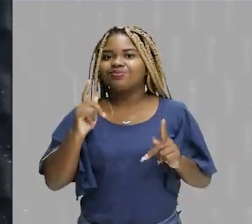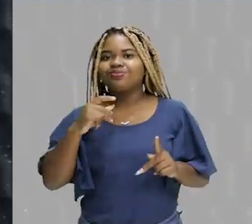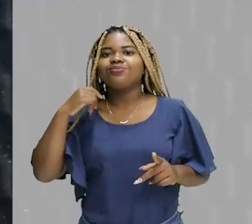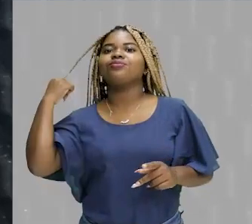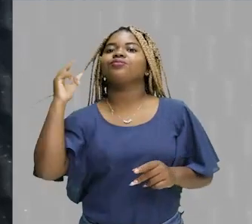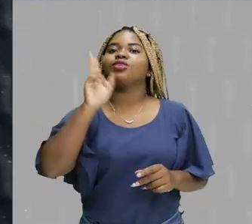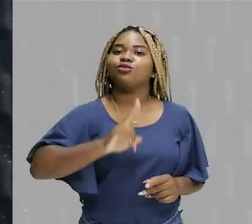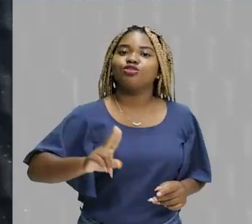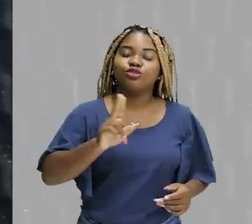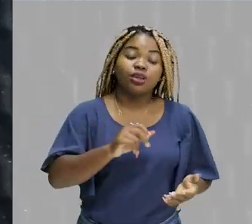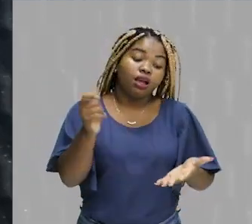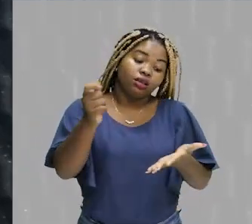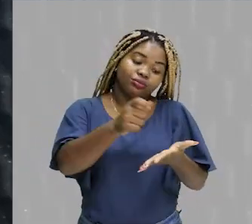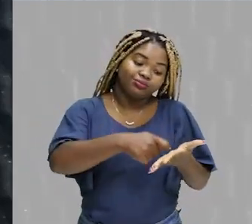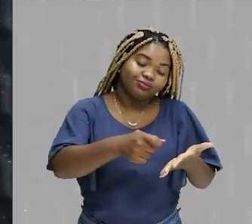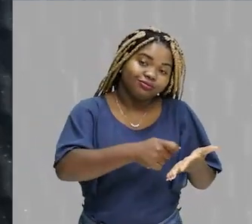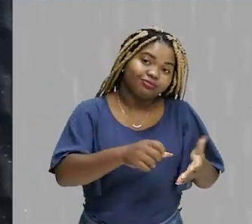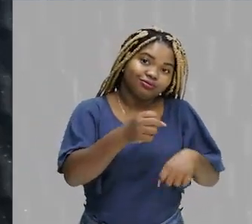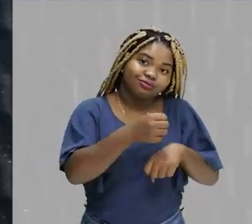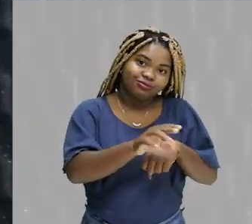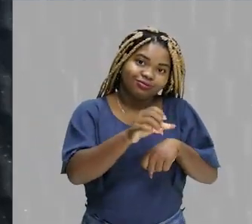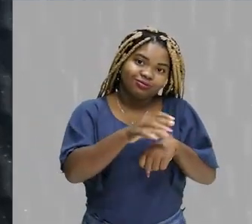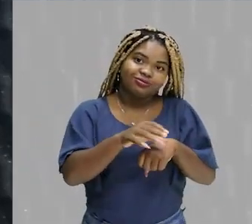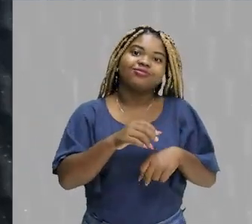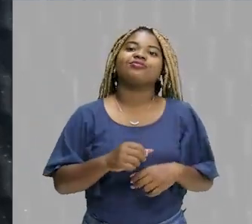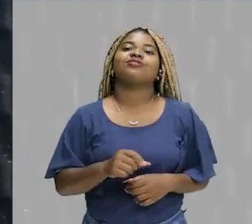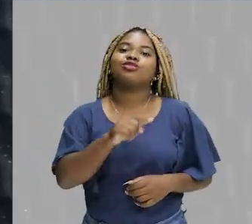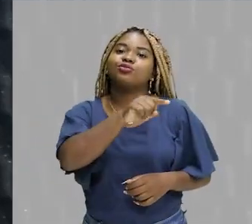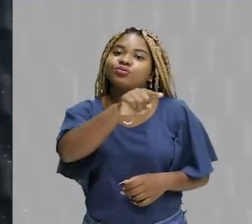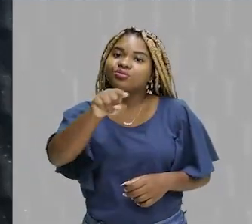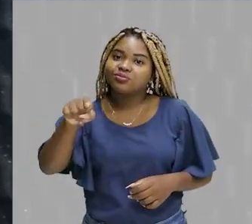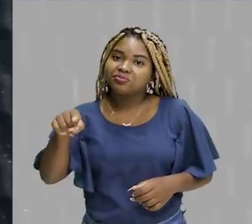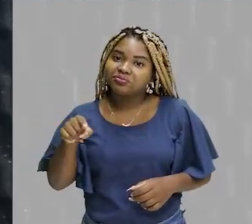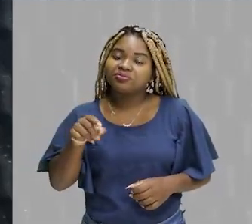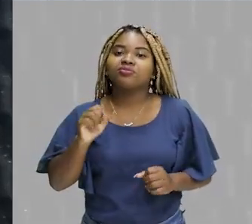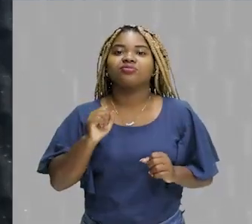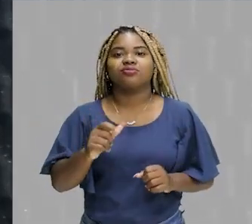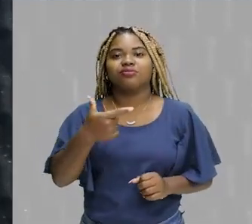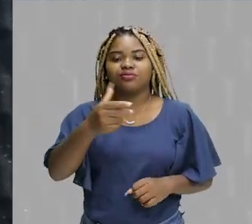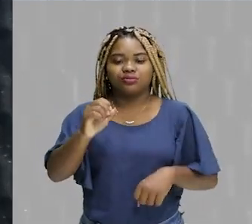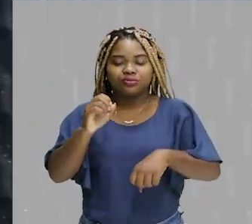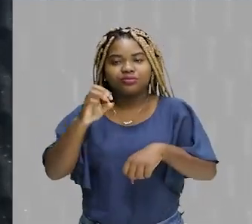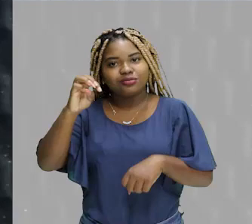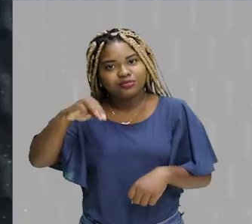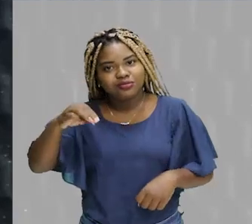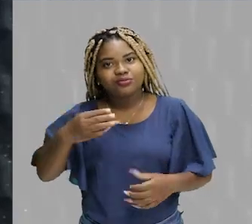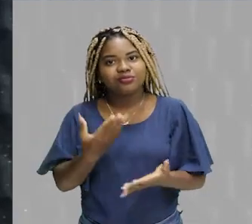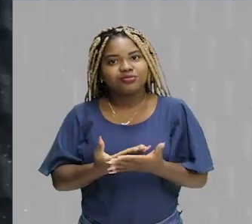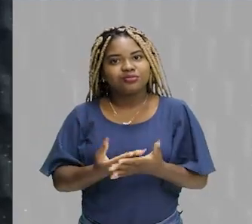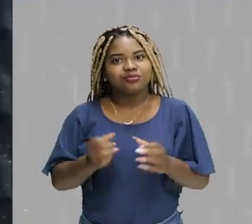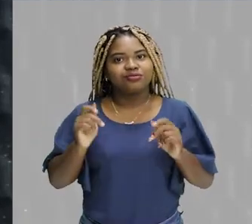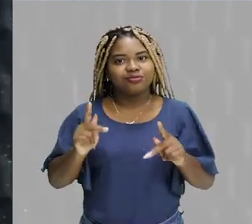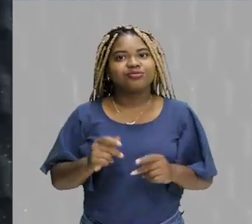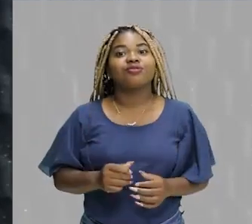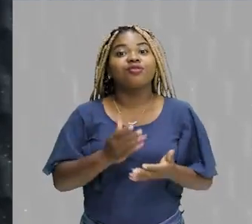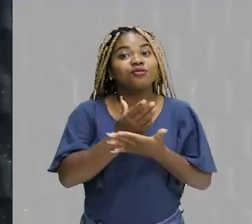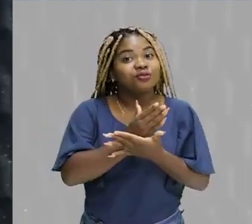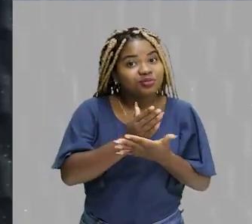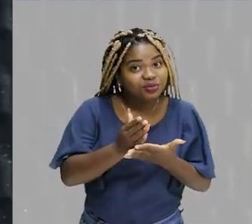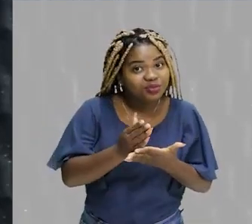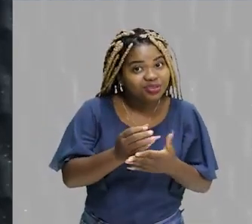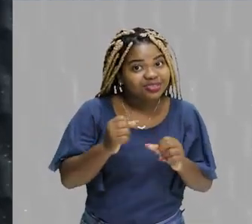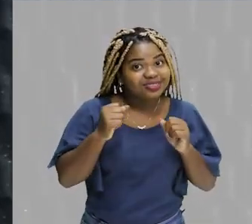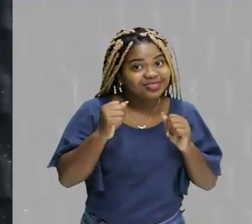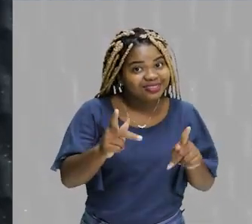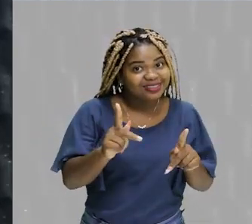você anotar as dicas que eu vou te dar durante esses 20 minutos de aula aqui, certo? Então vamos lá, vamos começar então? Tá